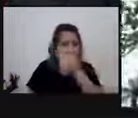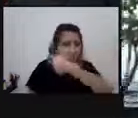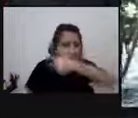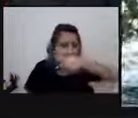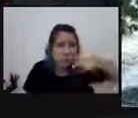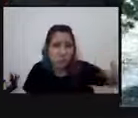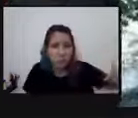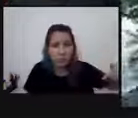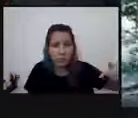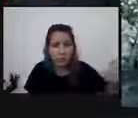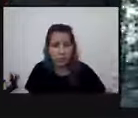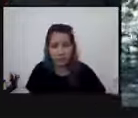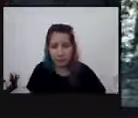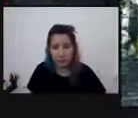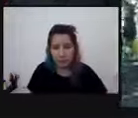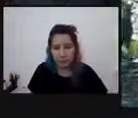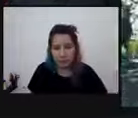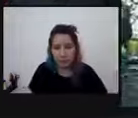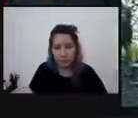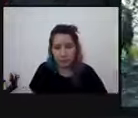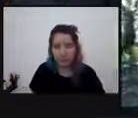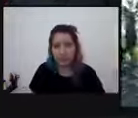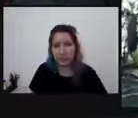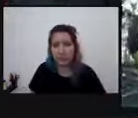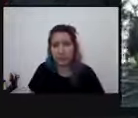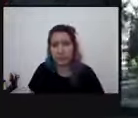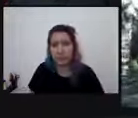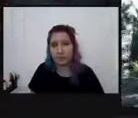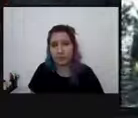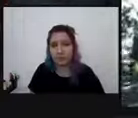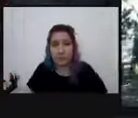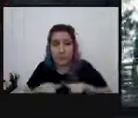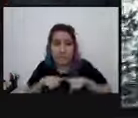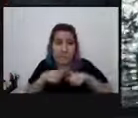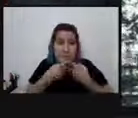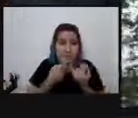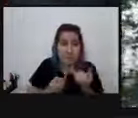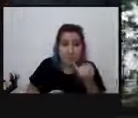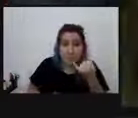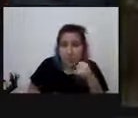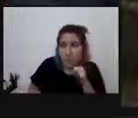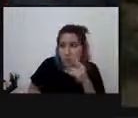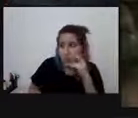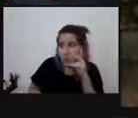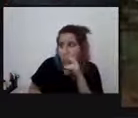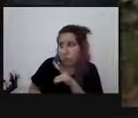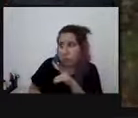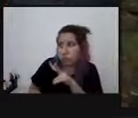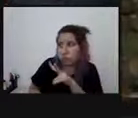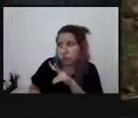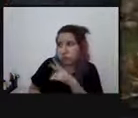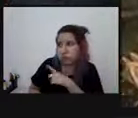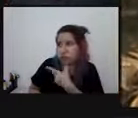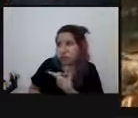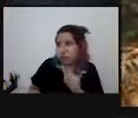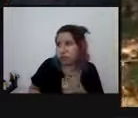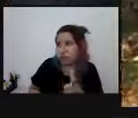fazer ação de limpeza. Mas se você não tem o olhar para desenvolver o